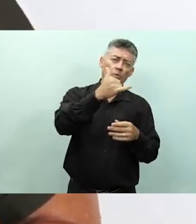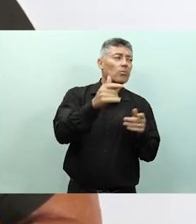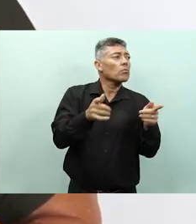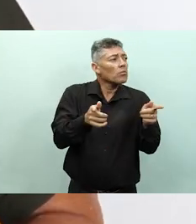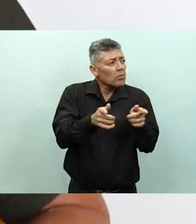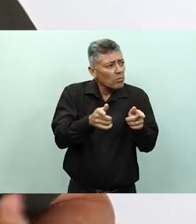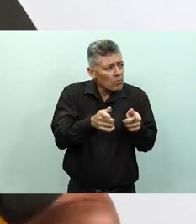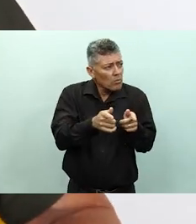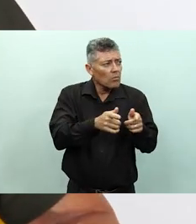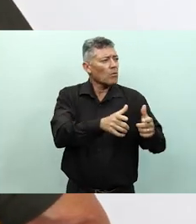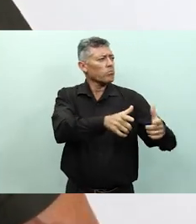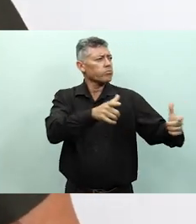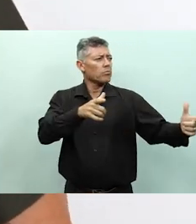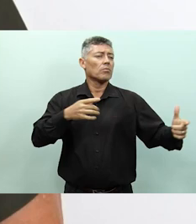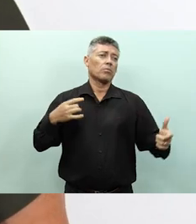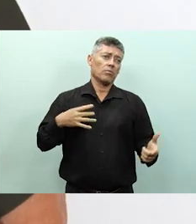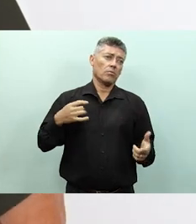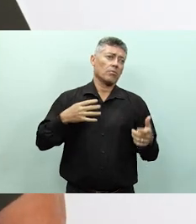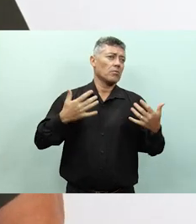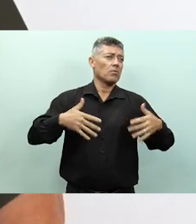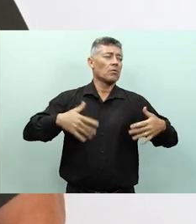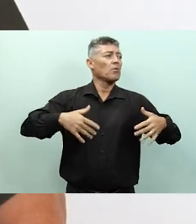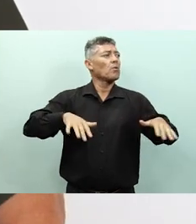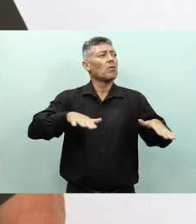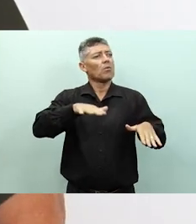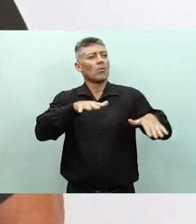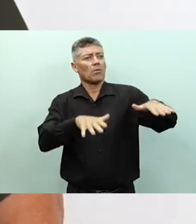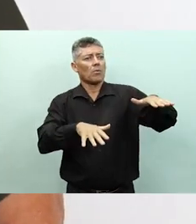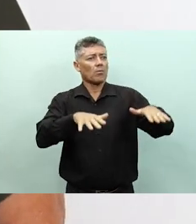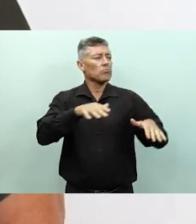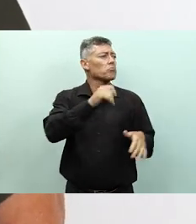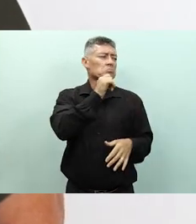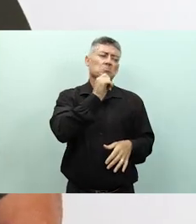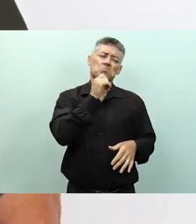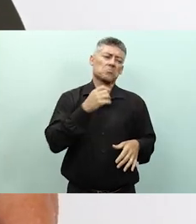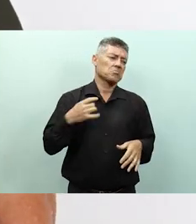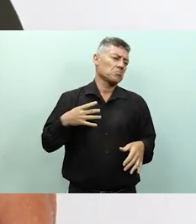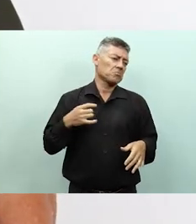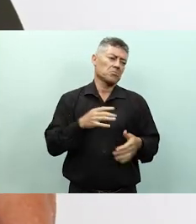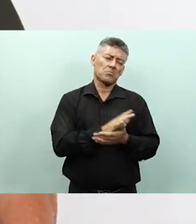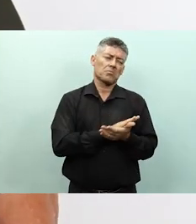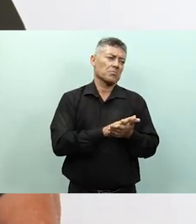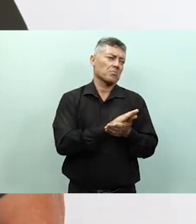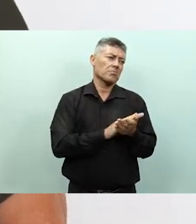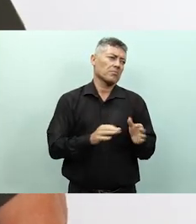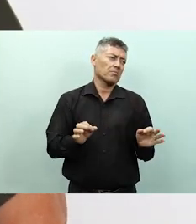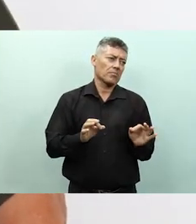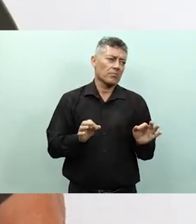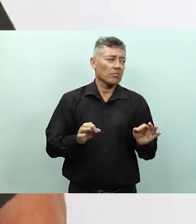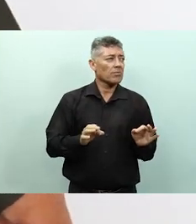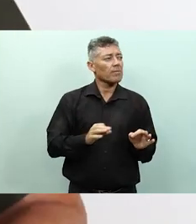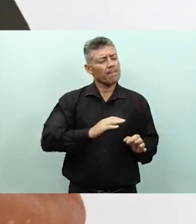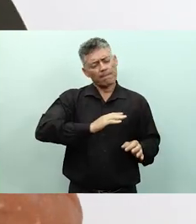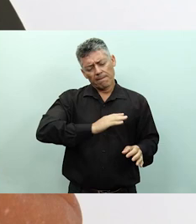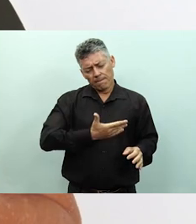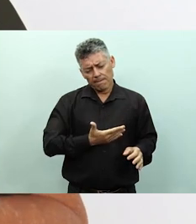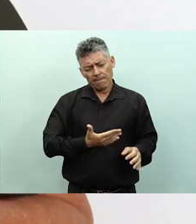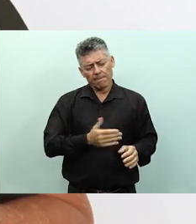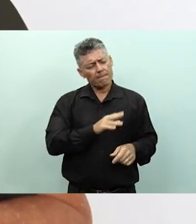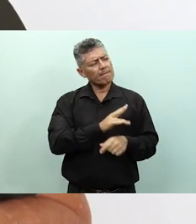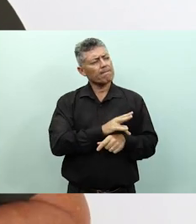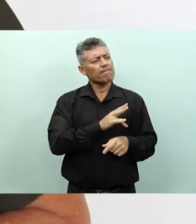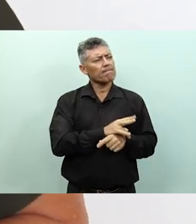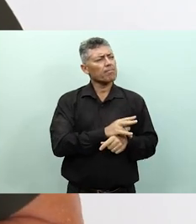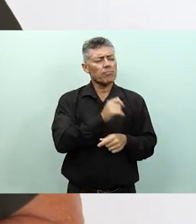pequeno, aquele grandão a gente tinha medo também, porque balançava muito, mas ela não tinha medo de absolutamente nada, nem de enfrentar a